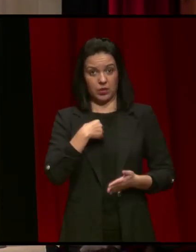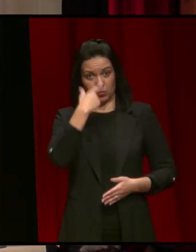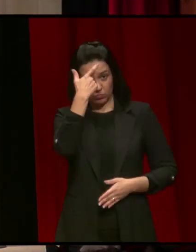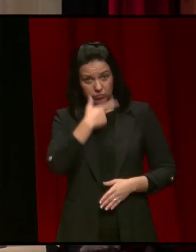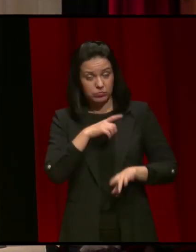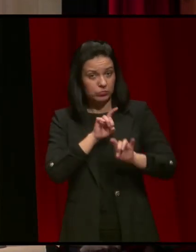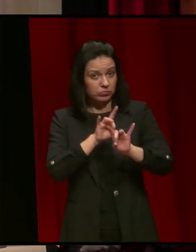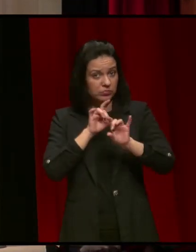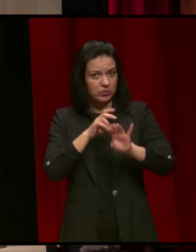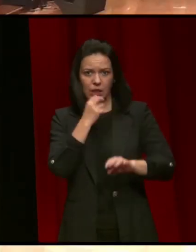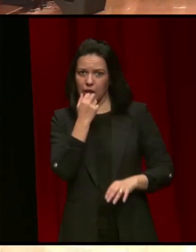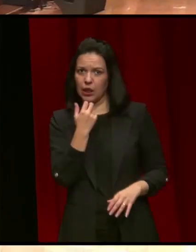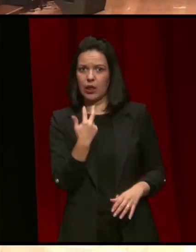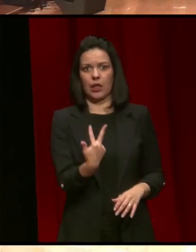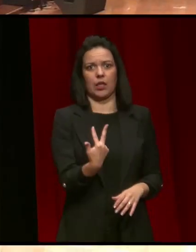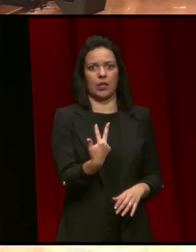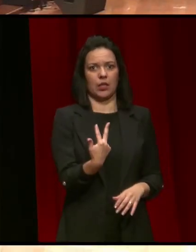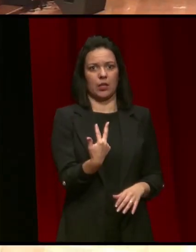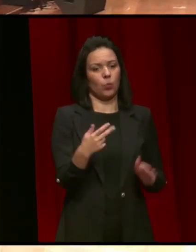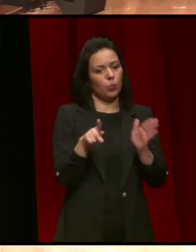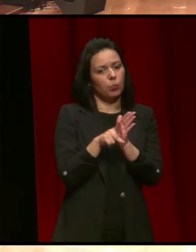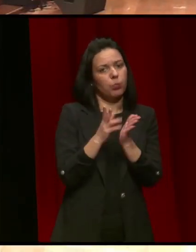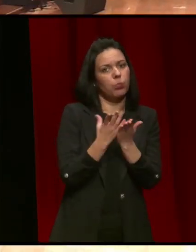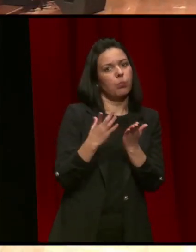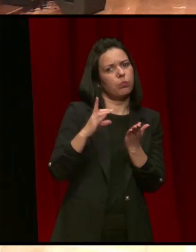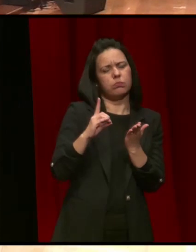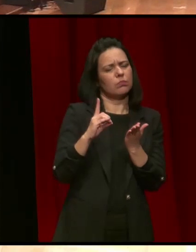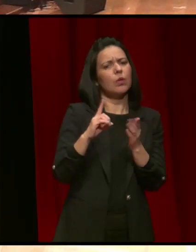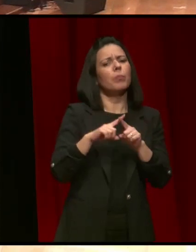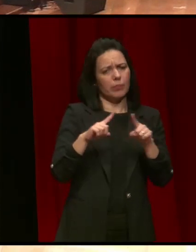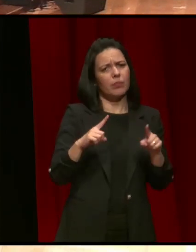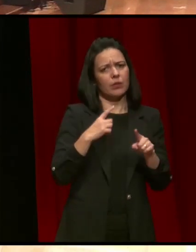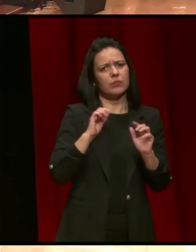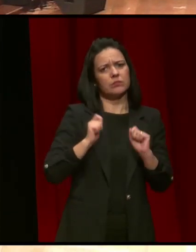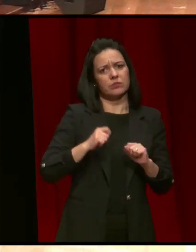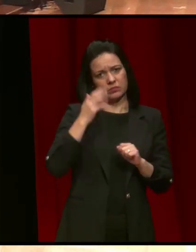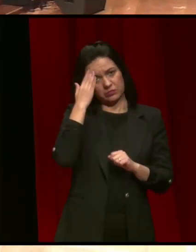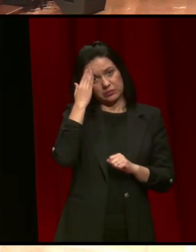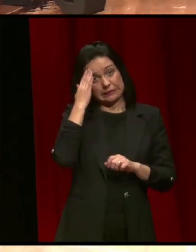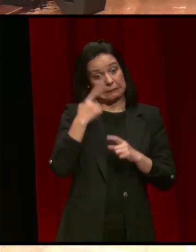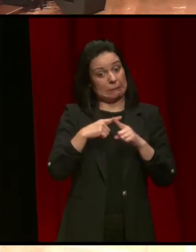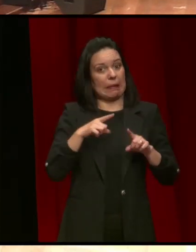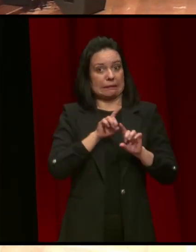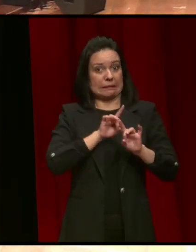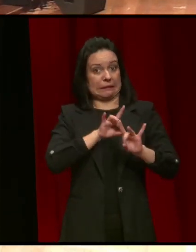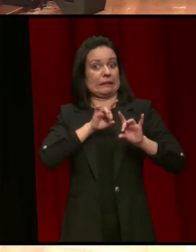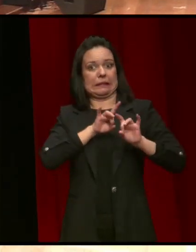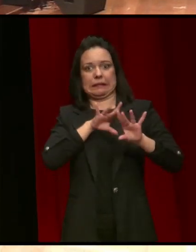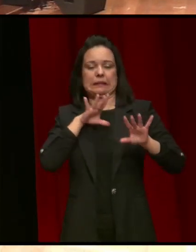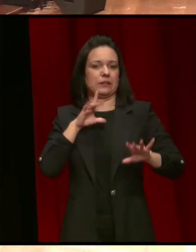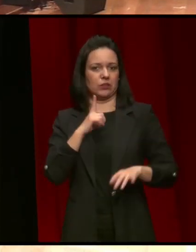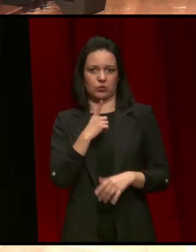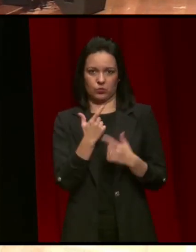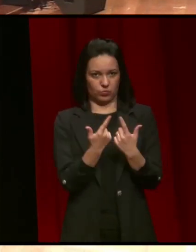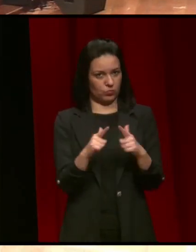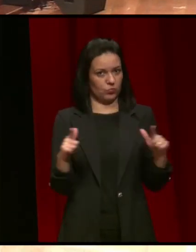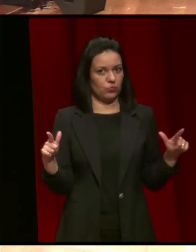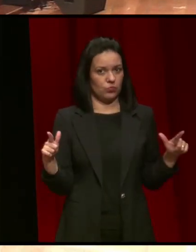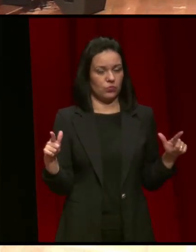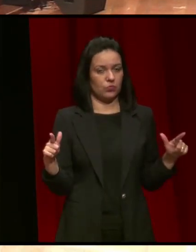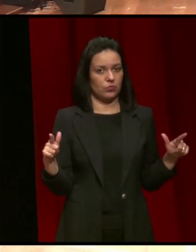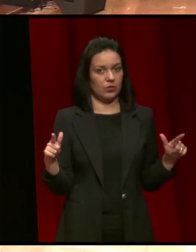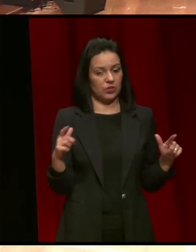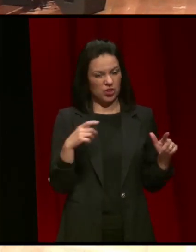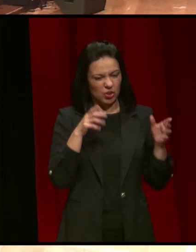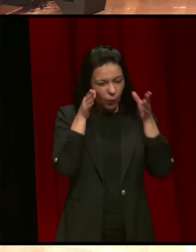da Bíblia, apesar que eu consigo ler as línguas para poder trabalhar, pregar e tal. Mas não sou um especialista, né? Um especialista é aquela pessoa que só faz